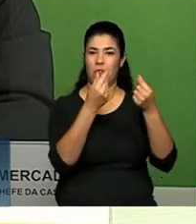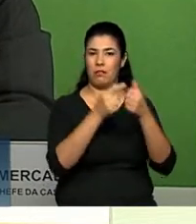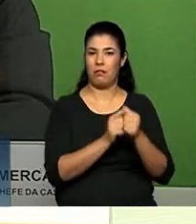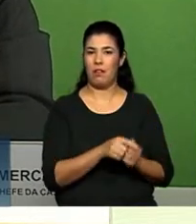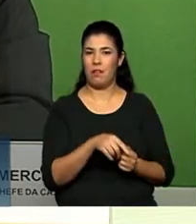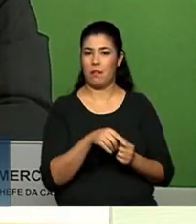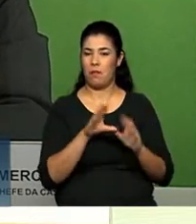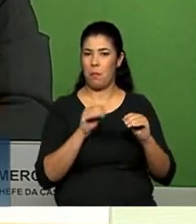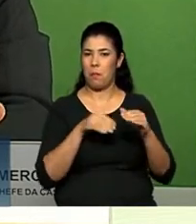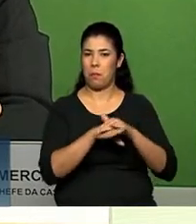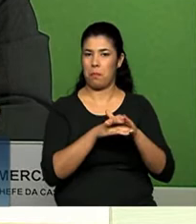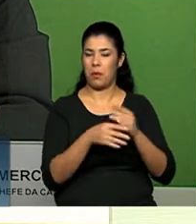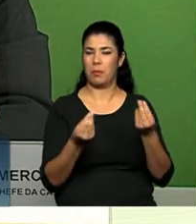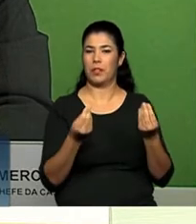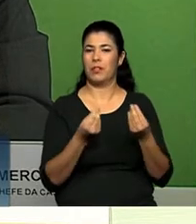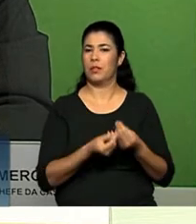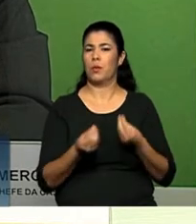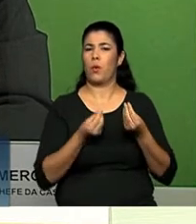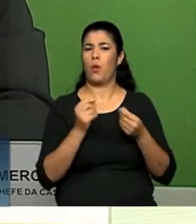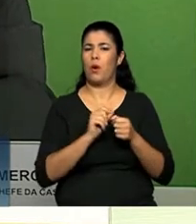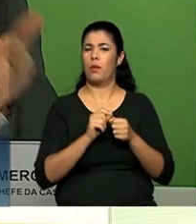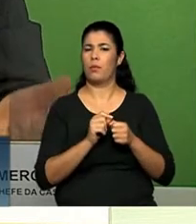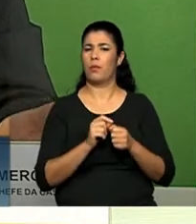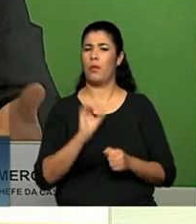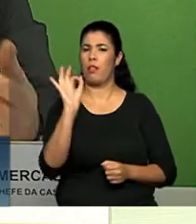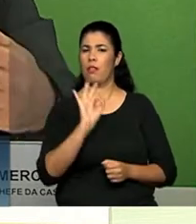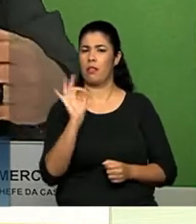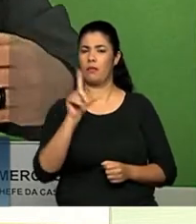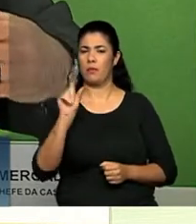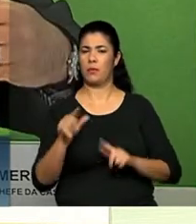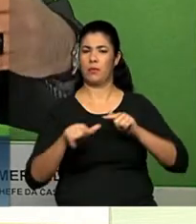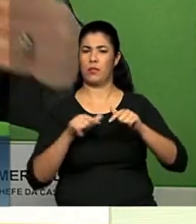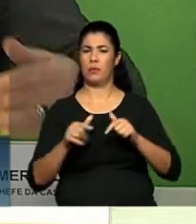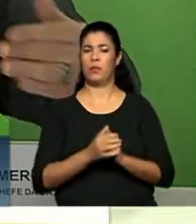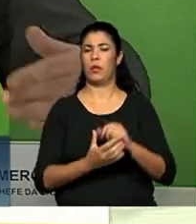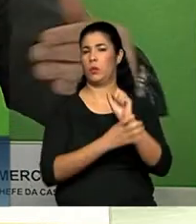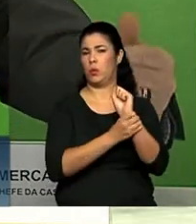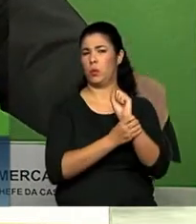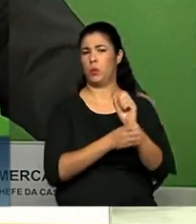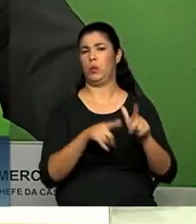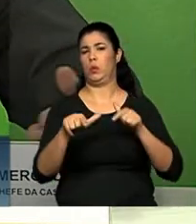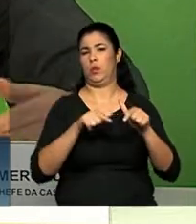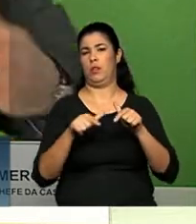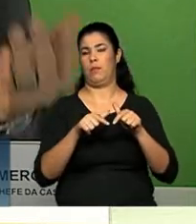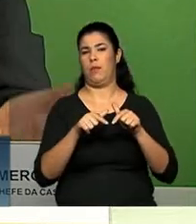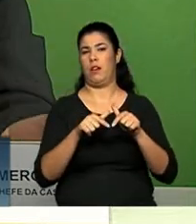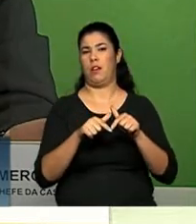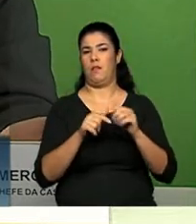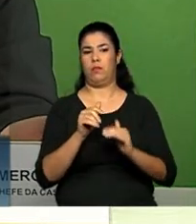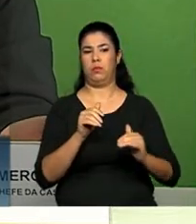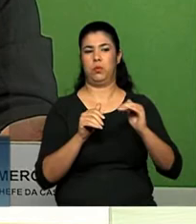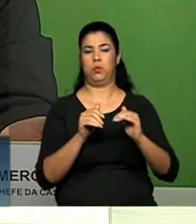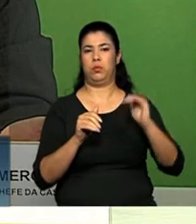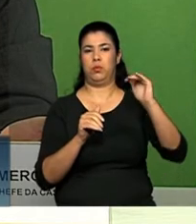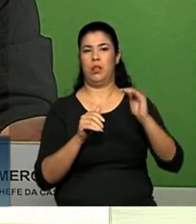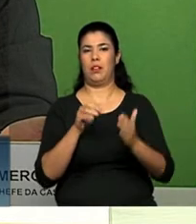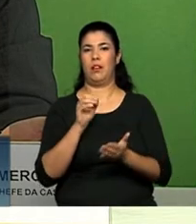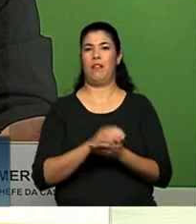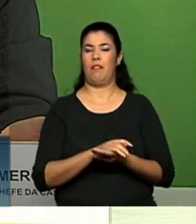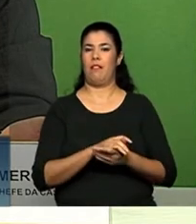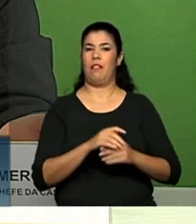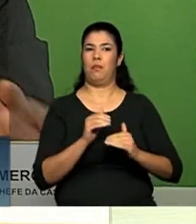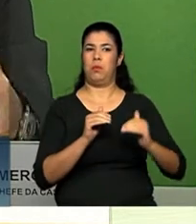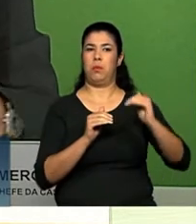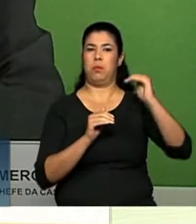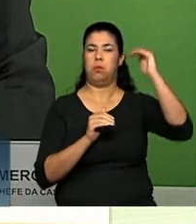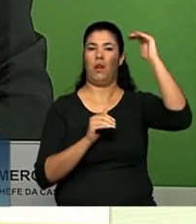as taxas de desemprego as menores da nossa história, o seguro-desemprego vem crescendo ano a ano e está chegando a um patamar de 40